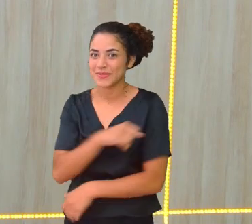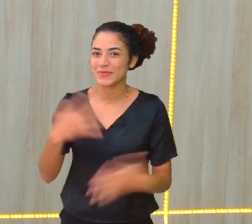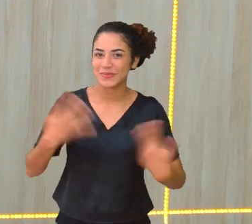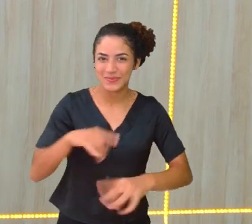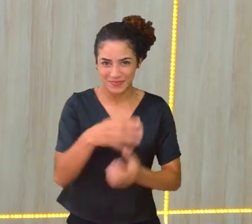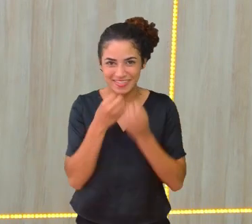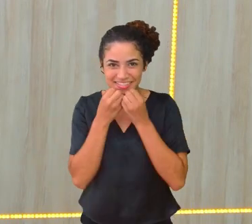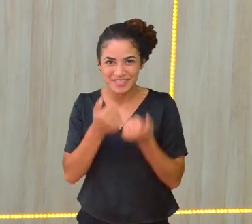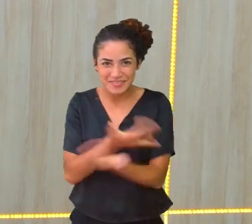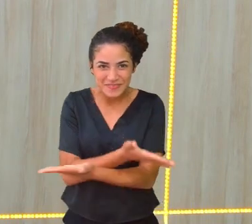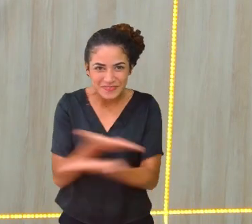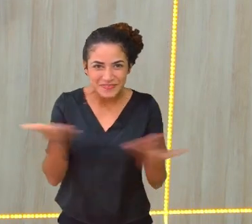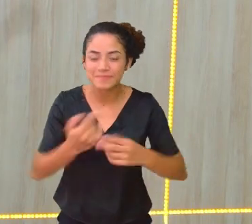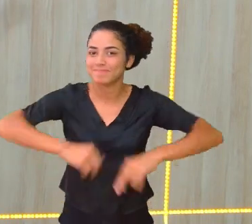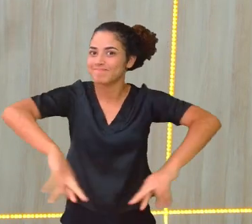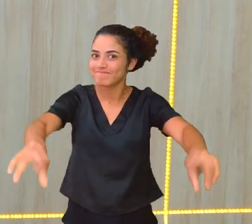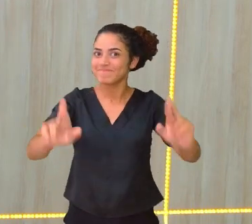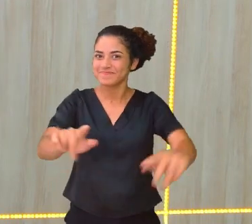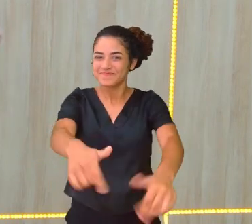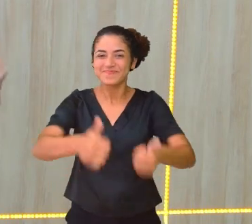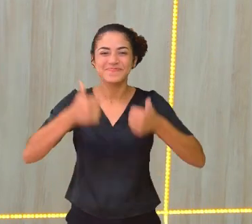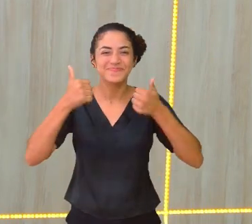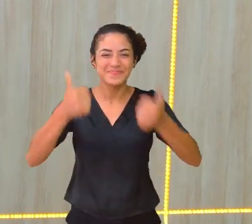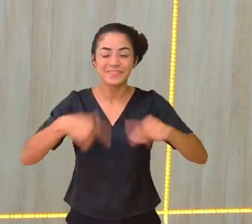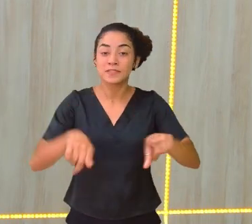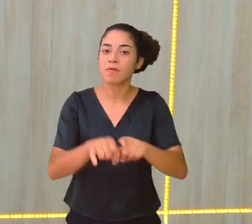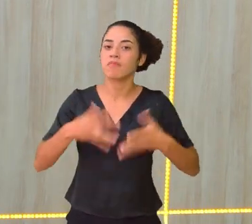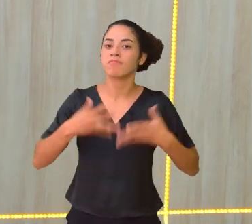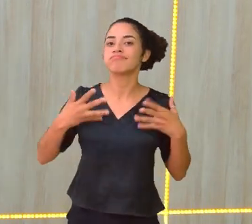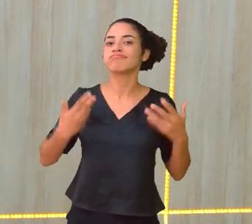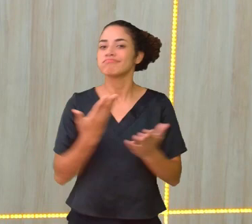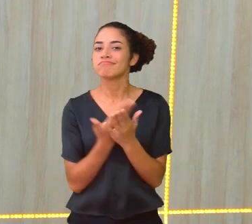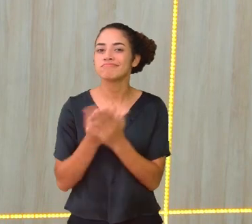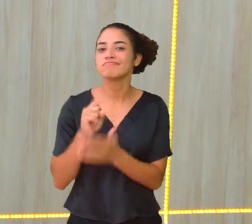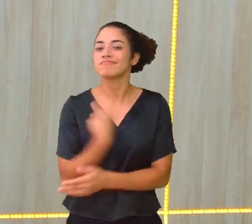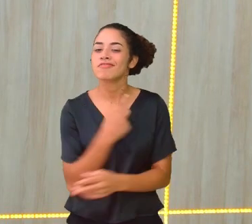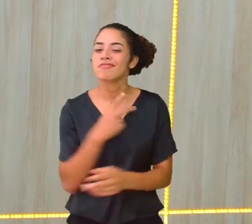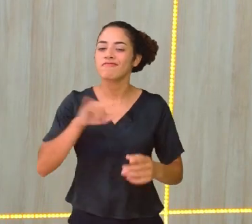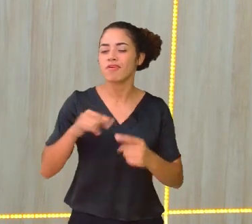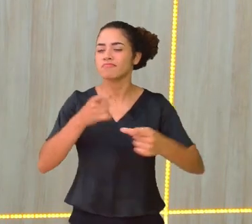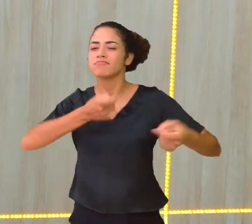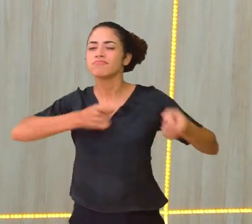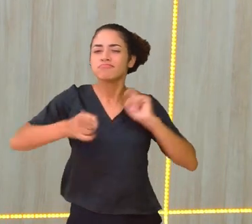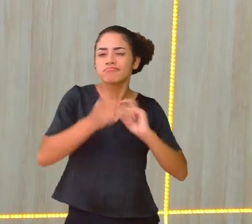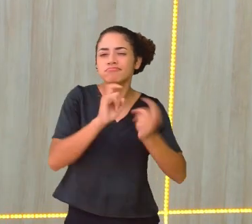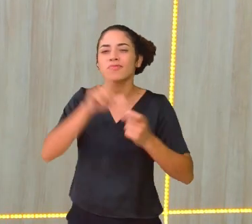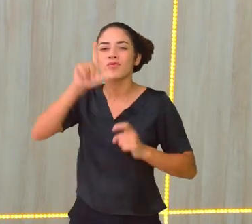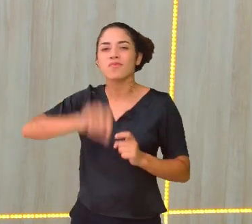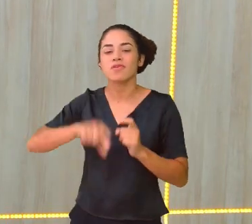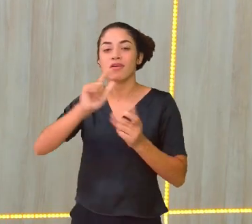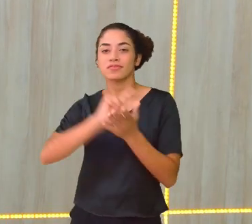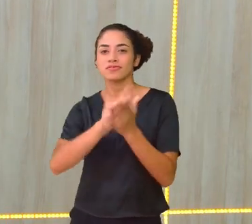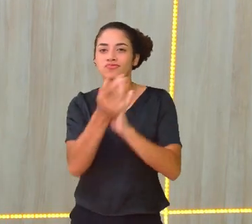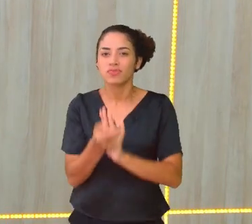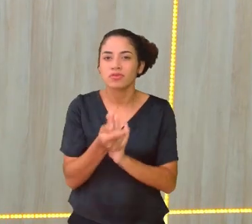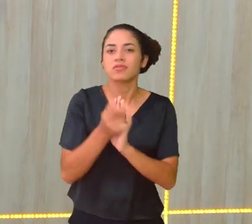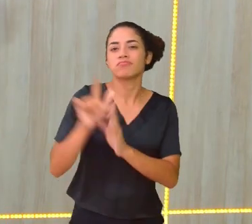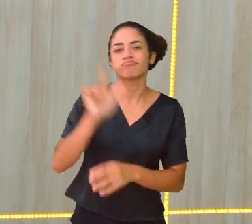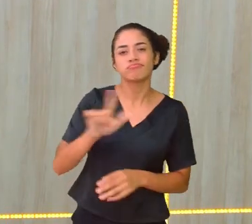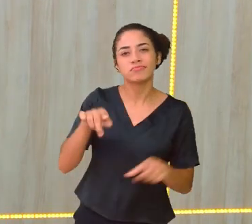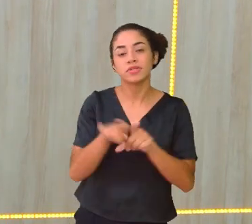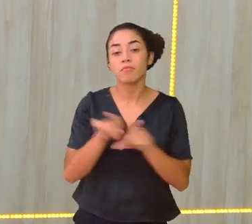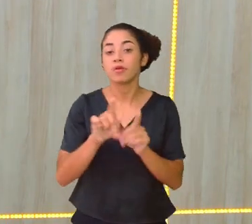vocês estão? 8º ano, espero que muito bem. E animados para essa aula em que a gente vai discutir um pouco sobre o que são gêneros literários e